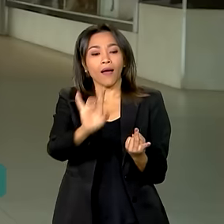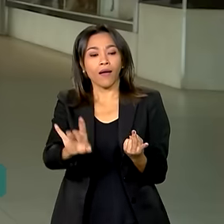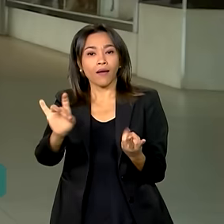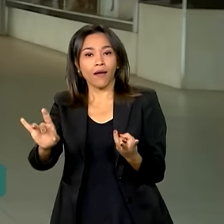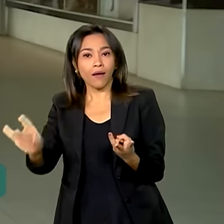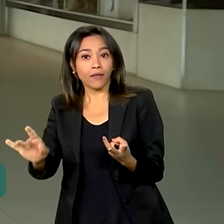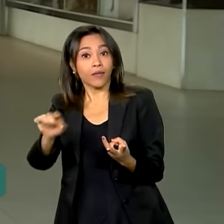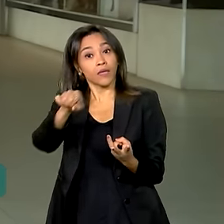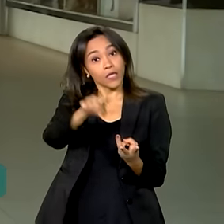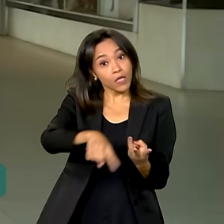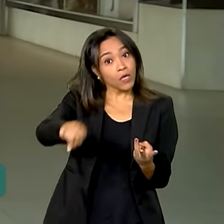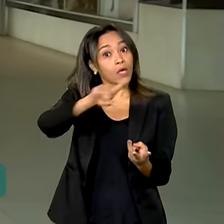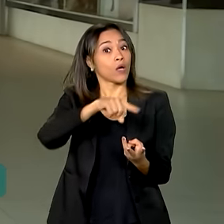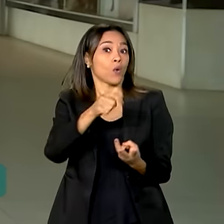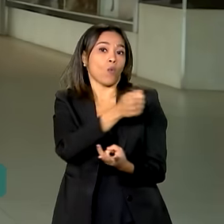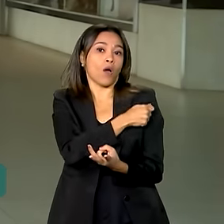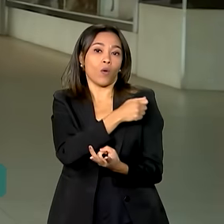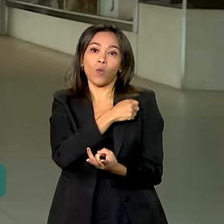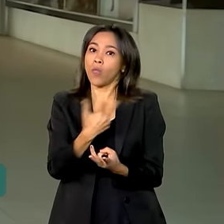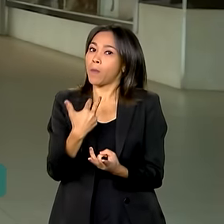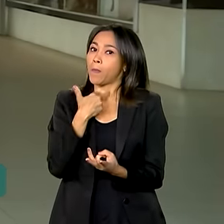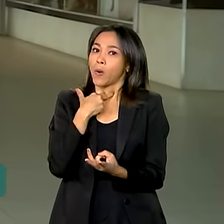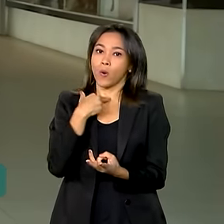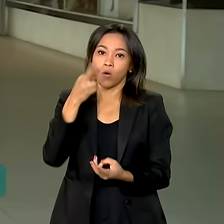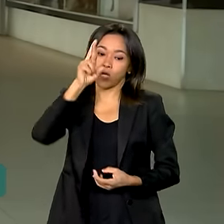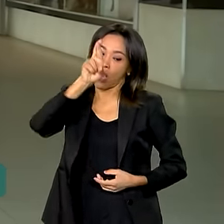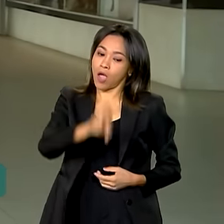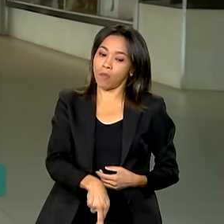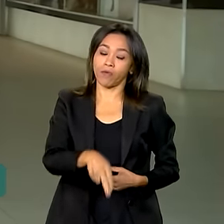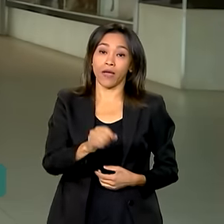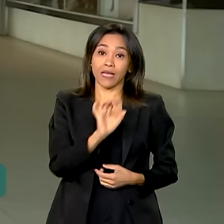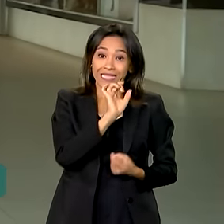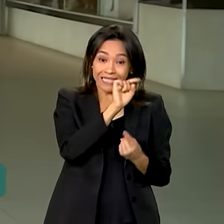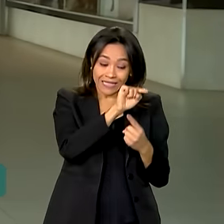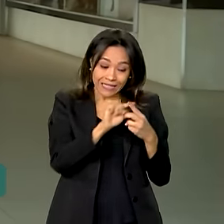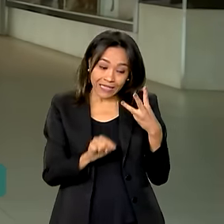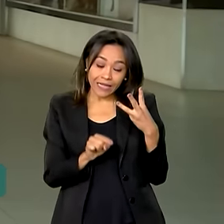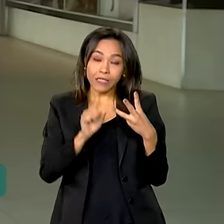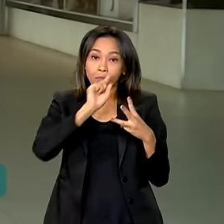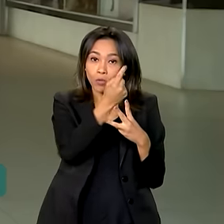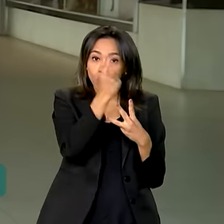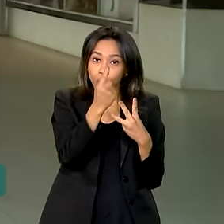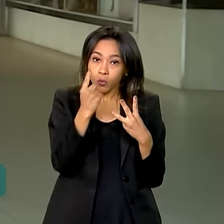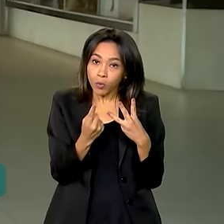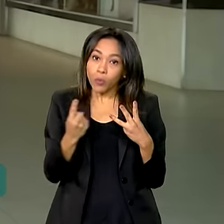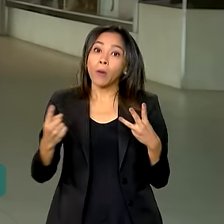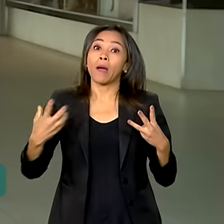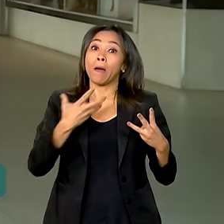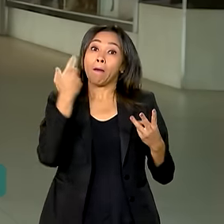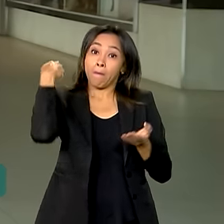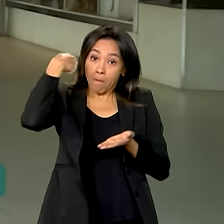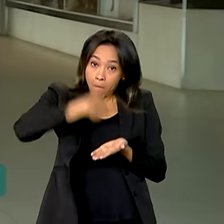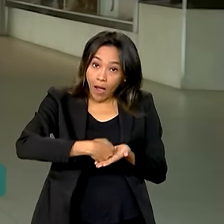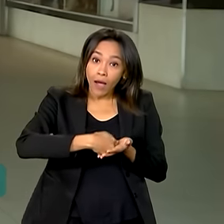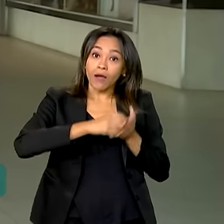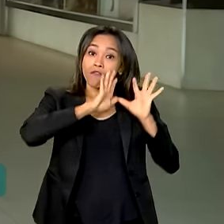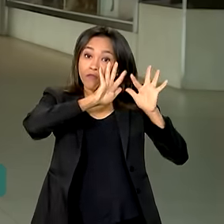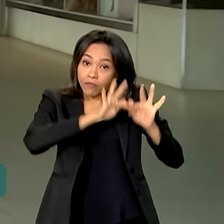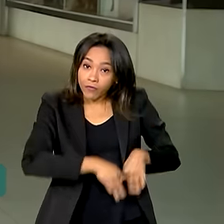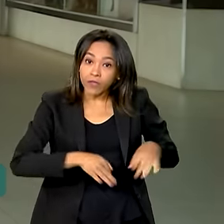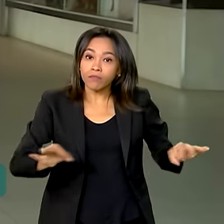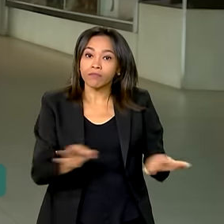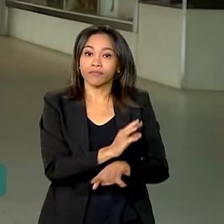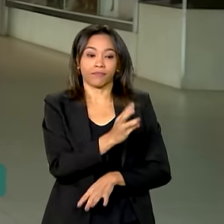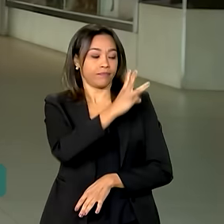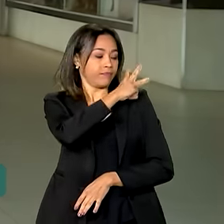desde que o aluno não reprove. Essas 3 parcelas de R$ 1.000 só serão pagas quando ele terminar o ensino médio. E no